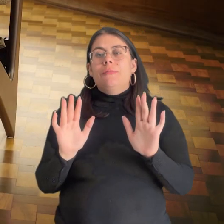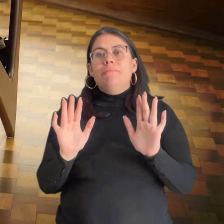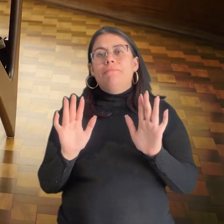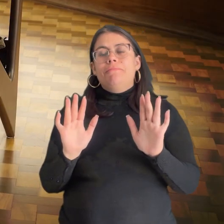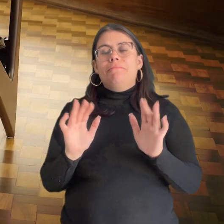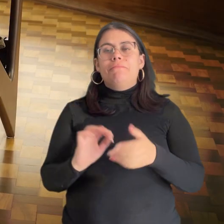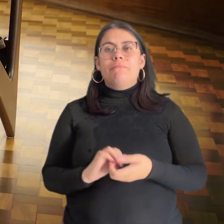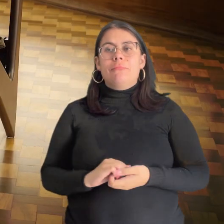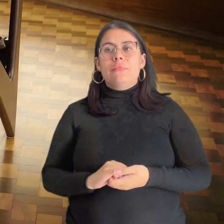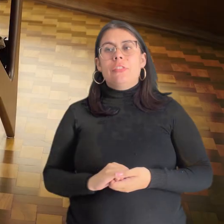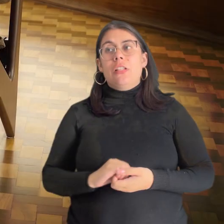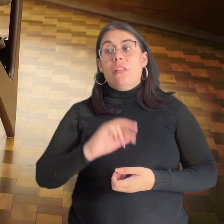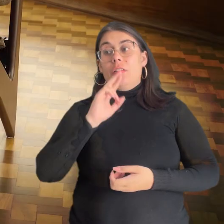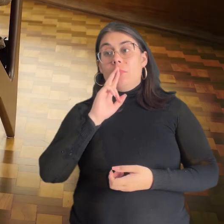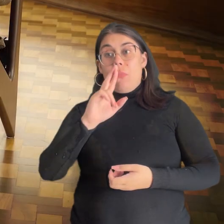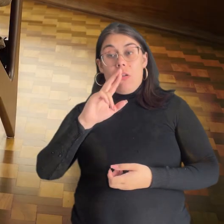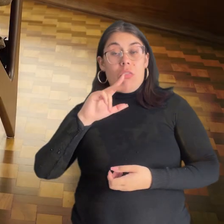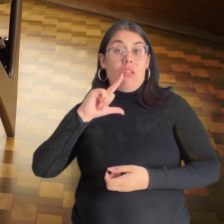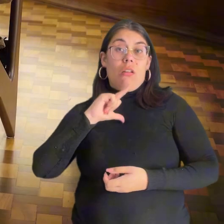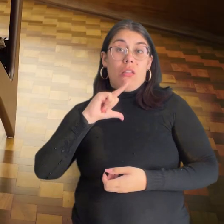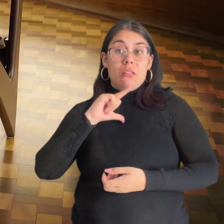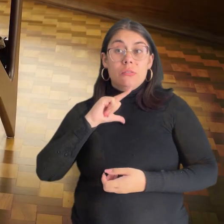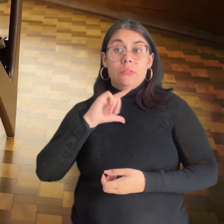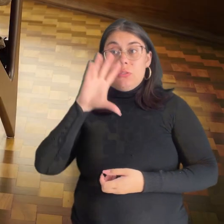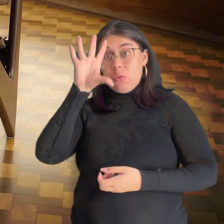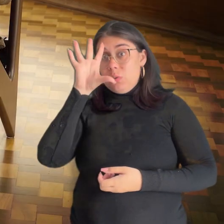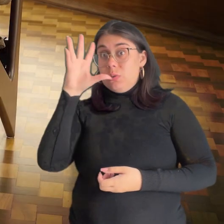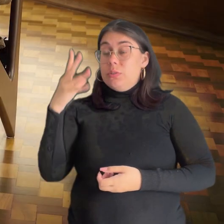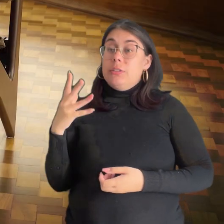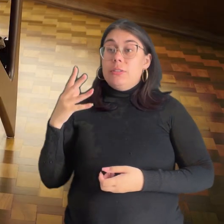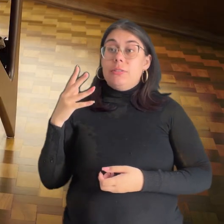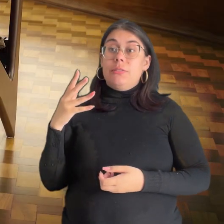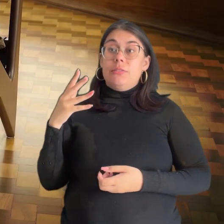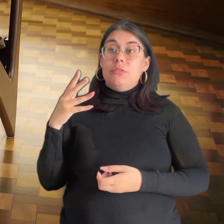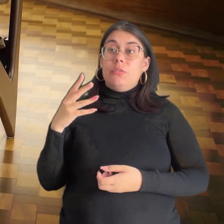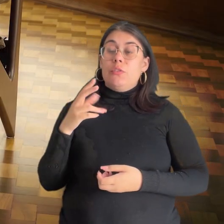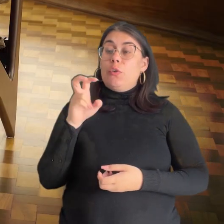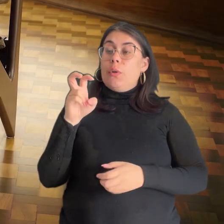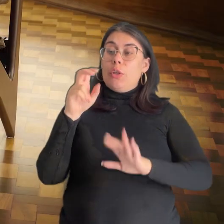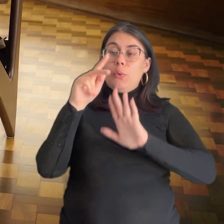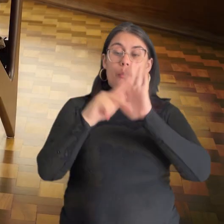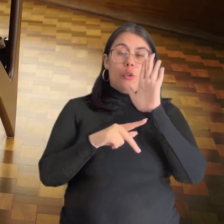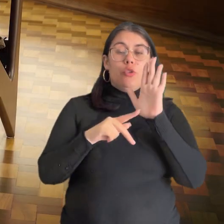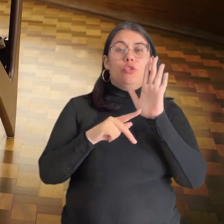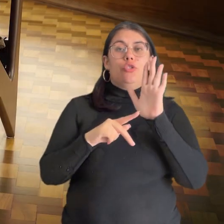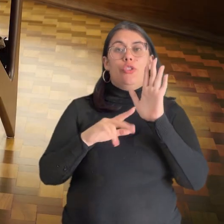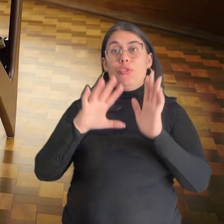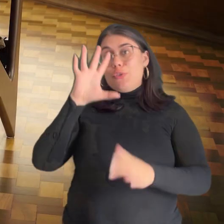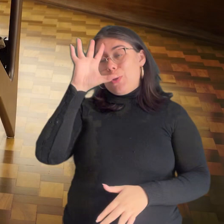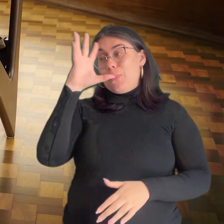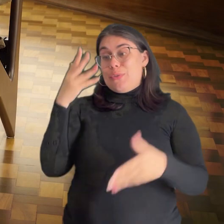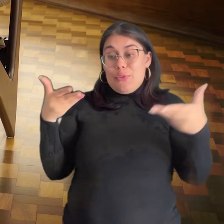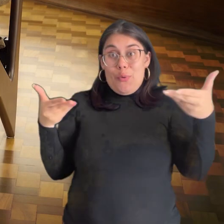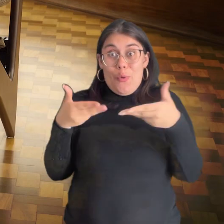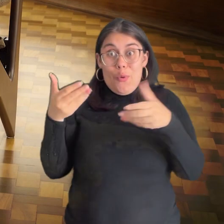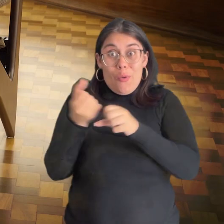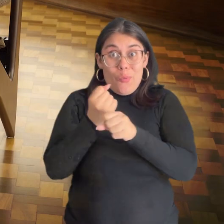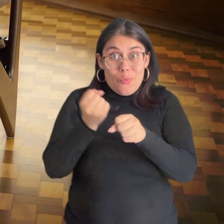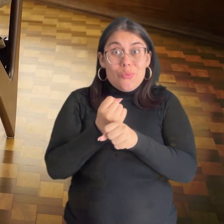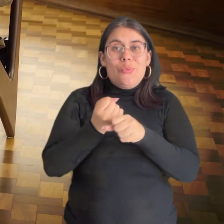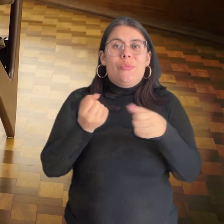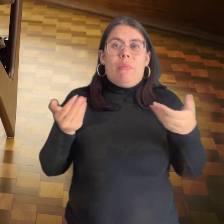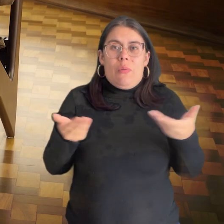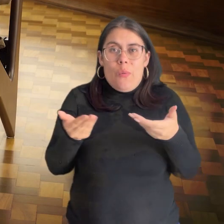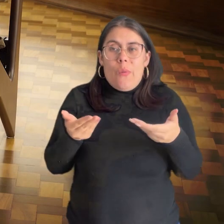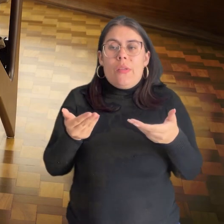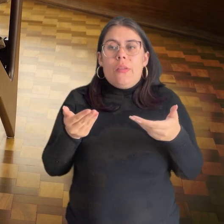E, portanto, a solução que foi o 5º projeto e que, portanto, é esse que está